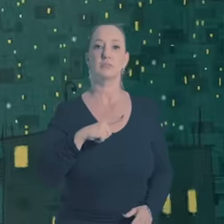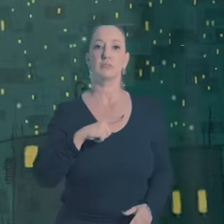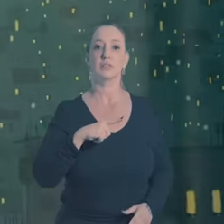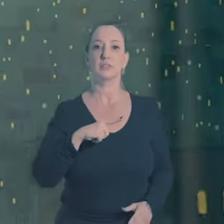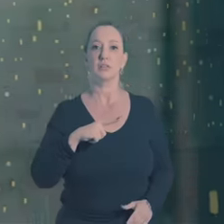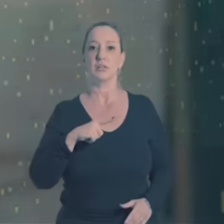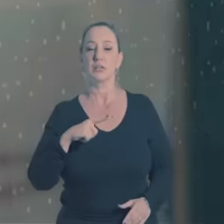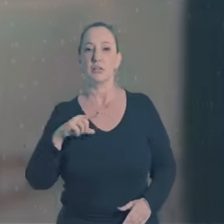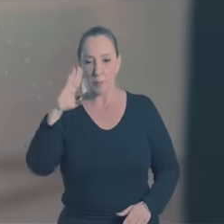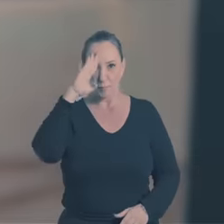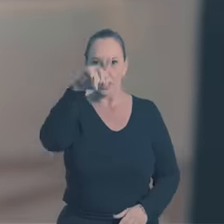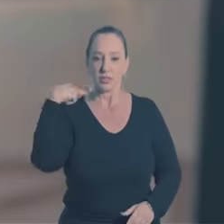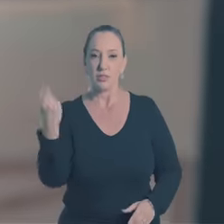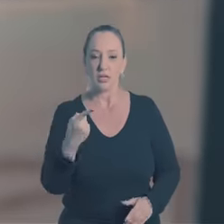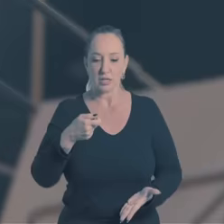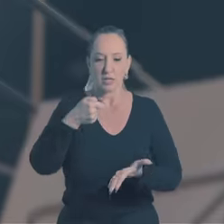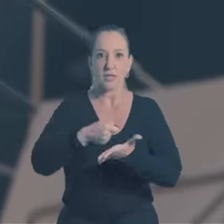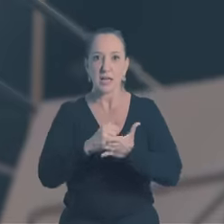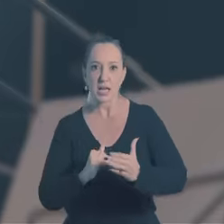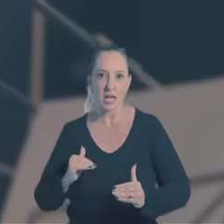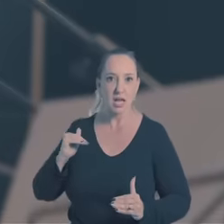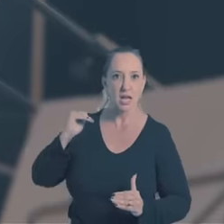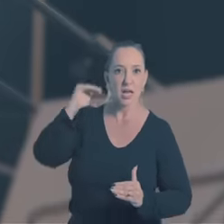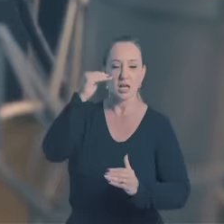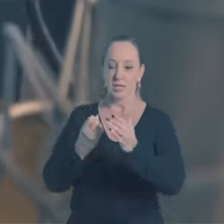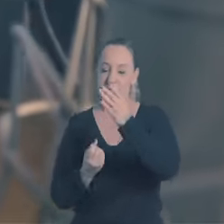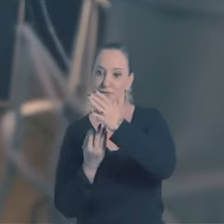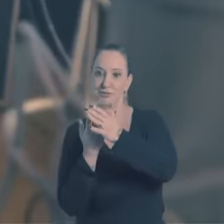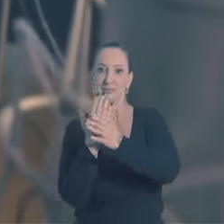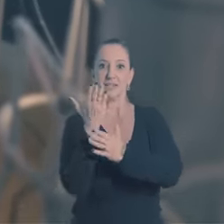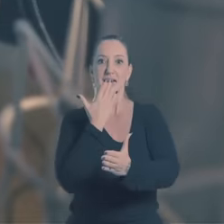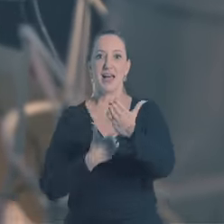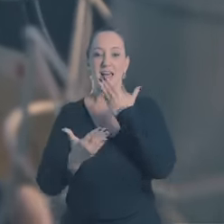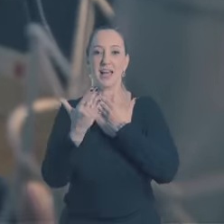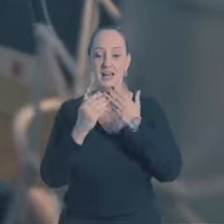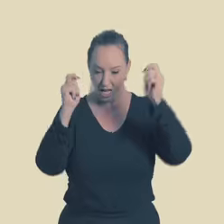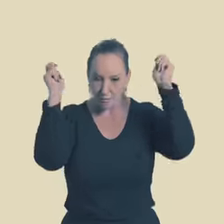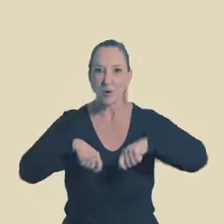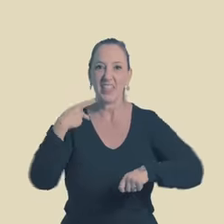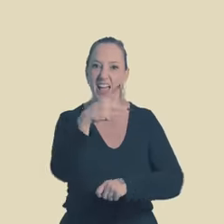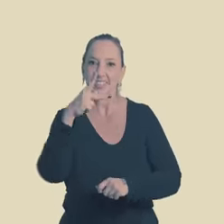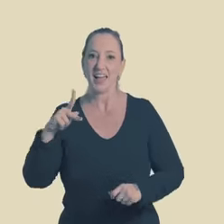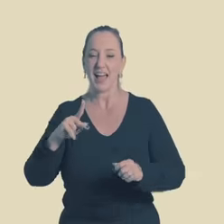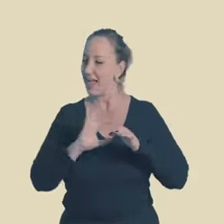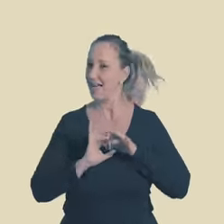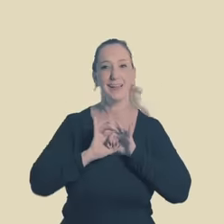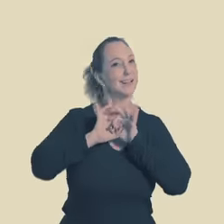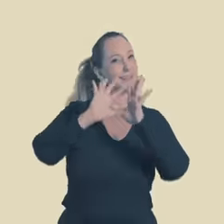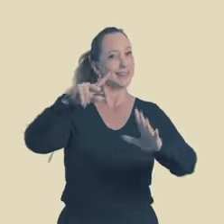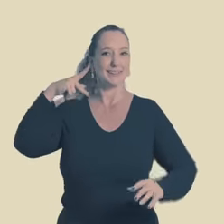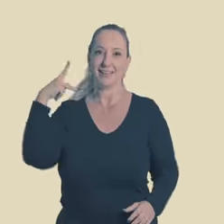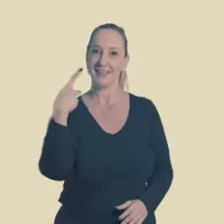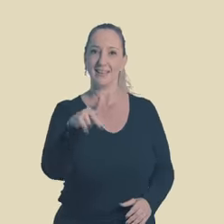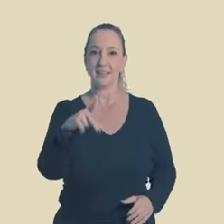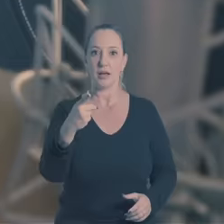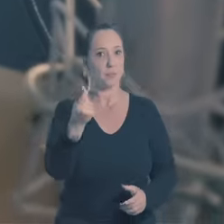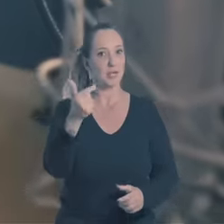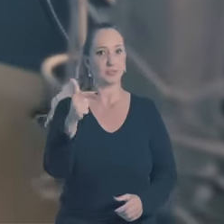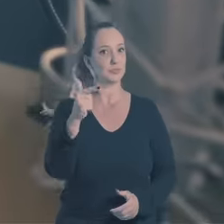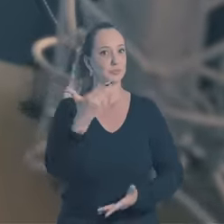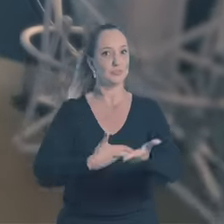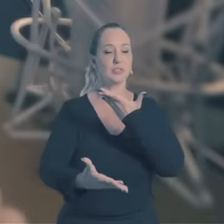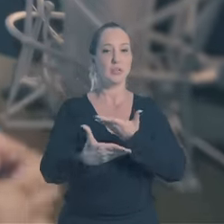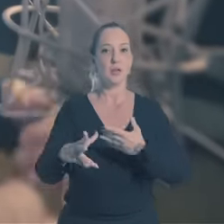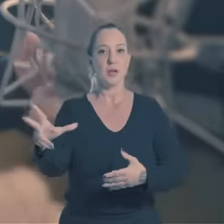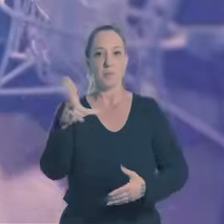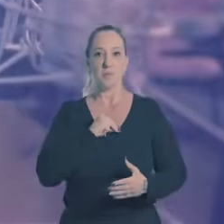Prioridade nossa é assegurar que cresçam e floresçam. Alimentar a potência delas. A liberdade delas não tem preço.